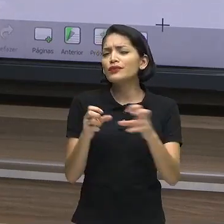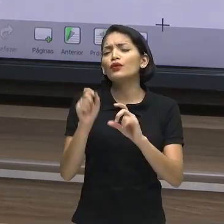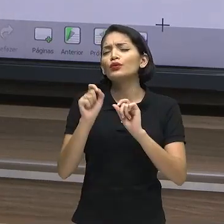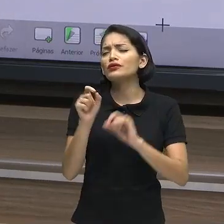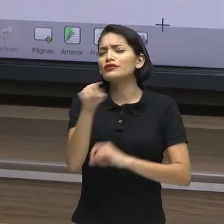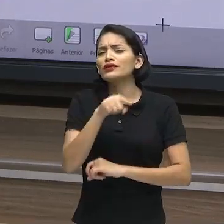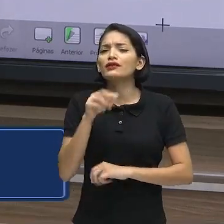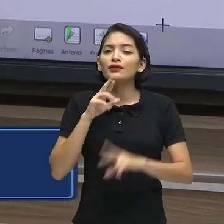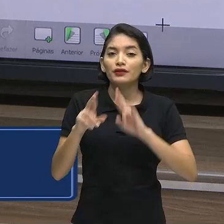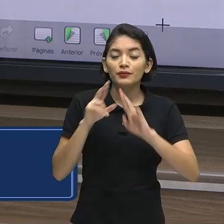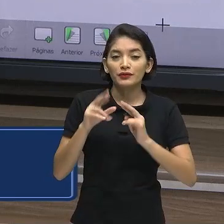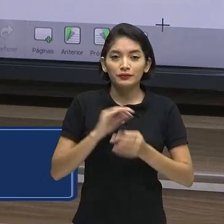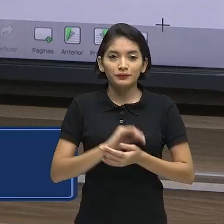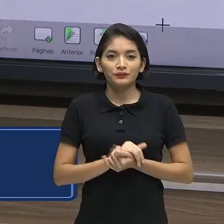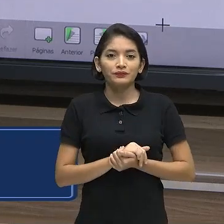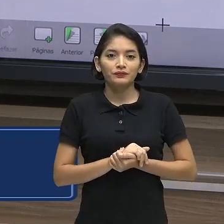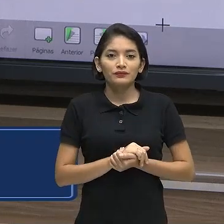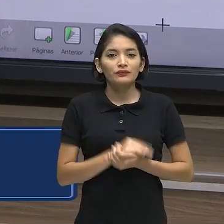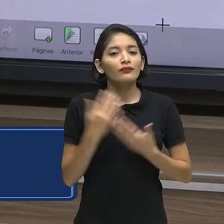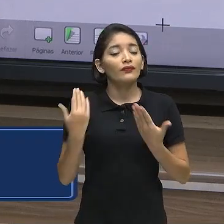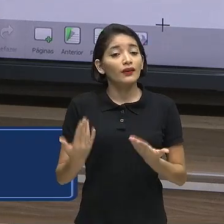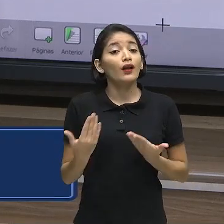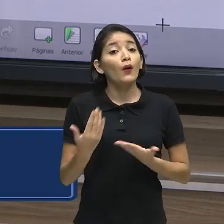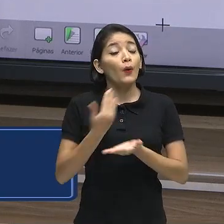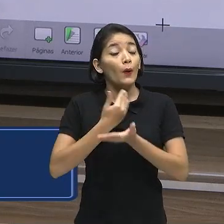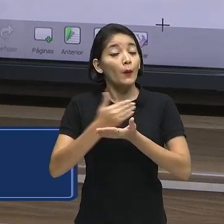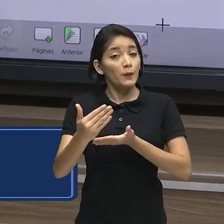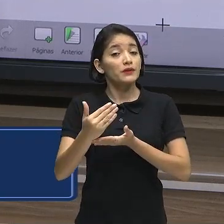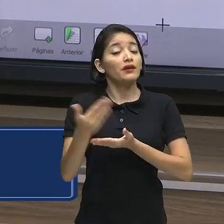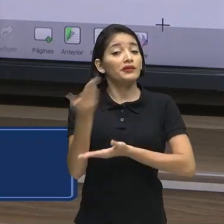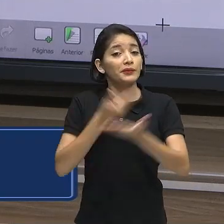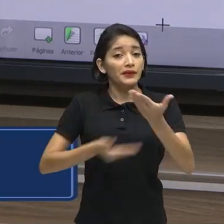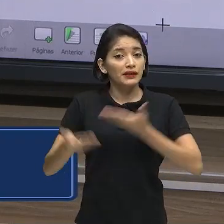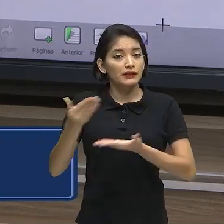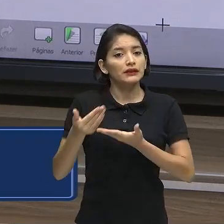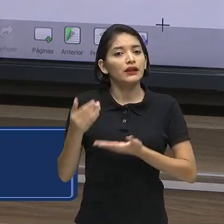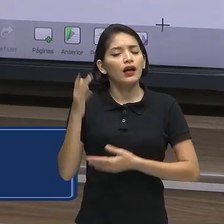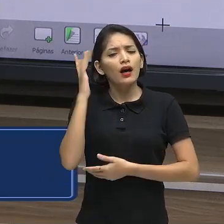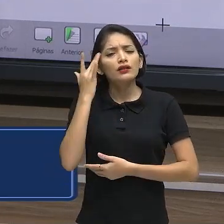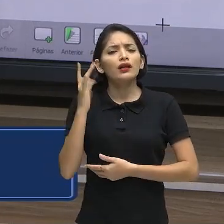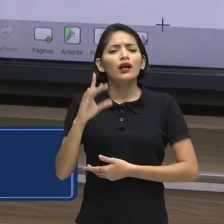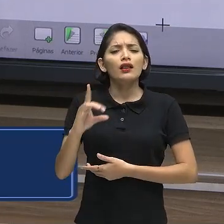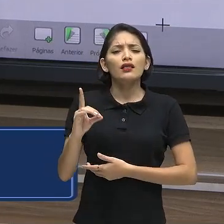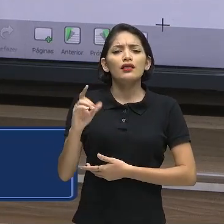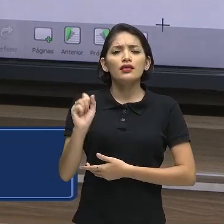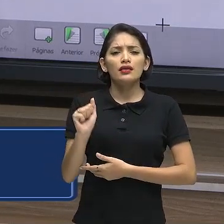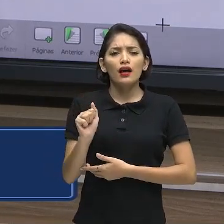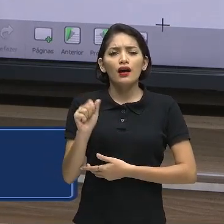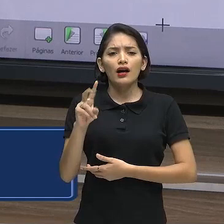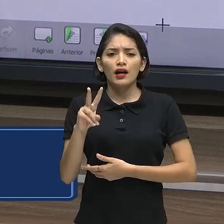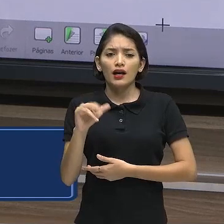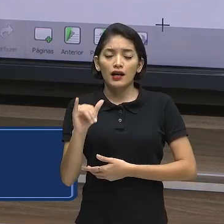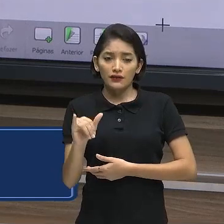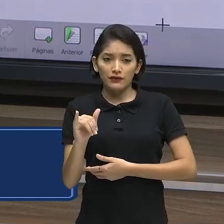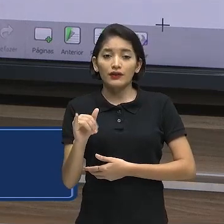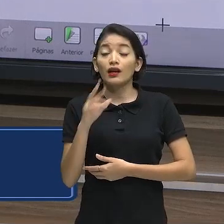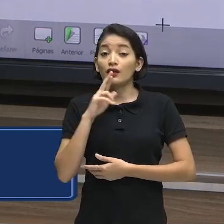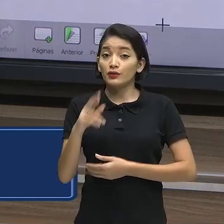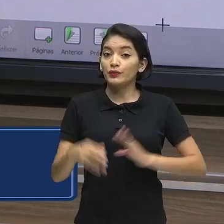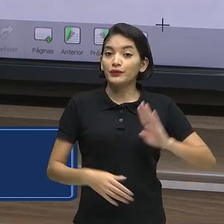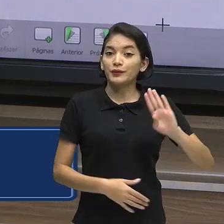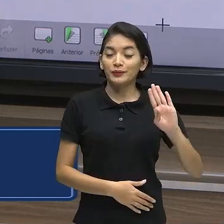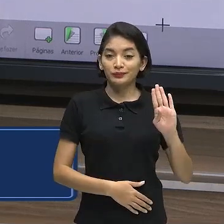nessa questão. A gente vai iniciar com a participação, acho que é do Davi, né? O Davi que marcou aí pra gente a letra B.